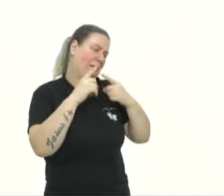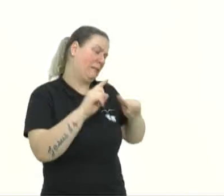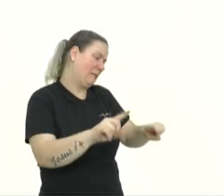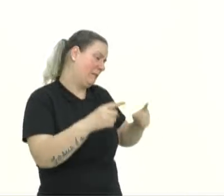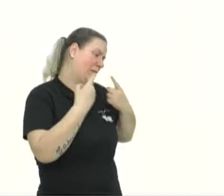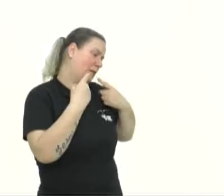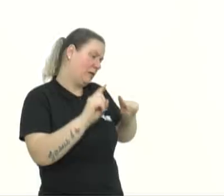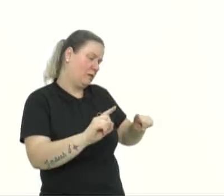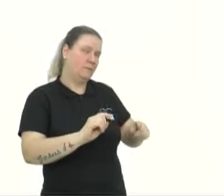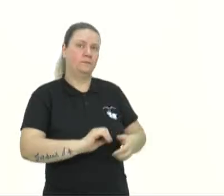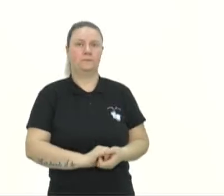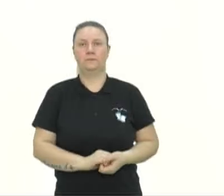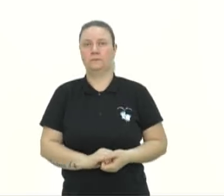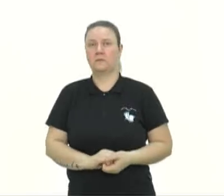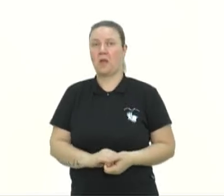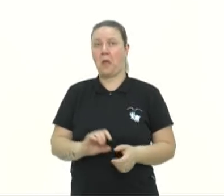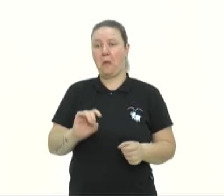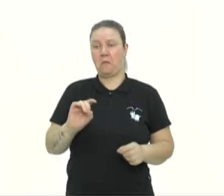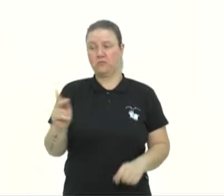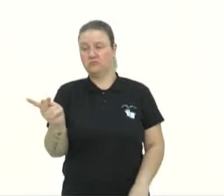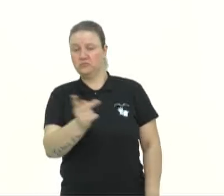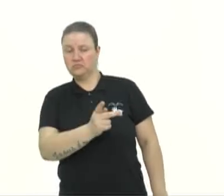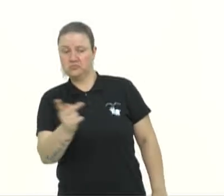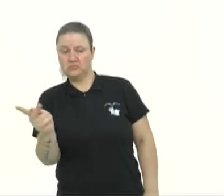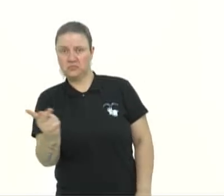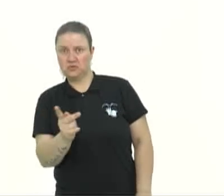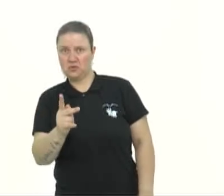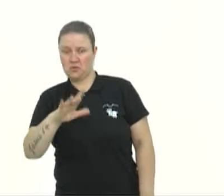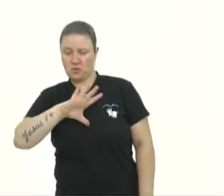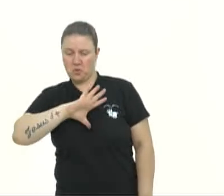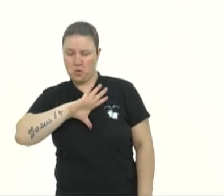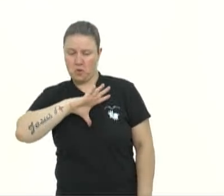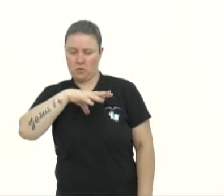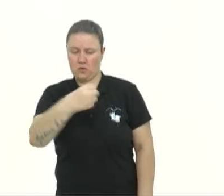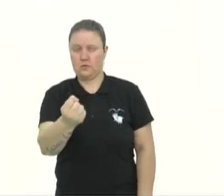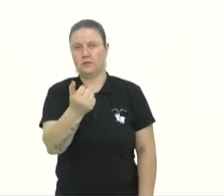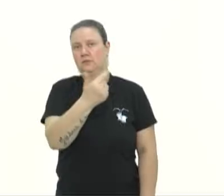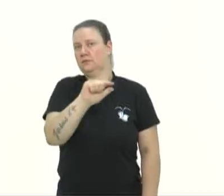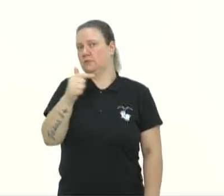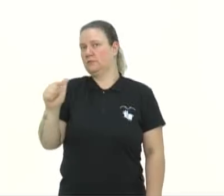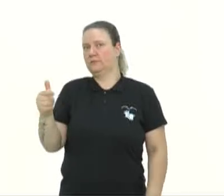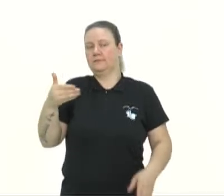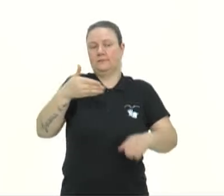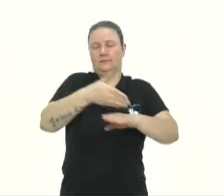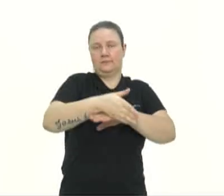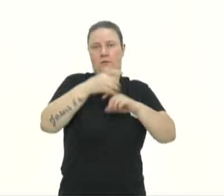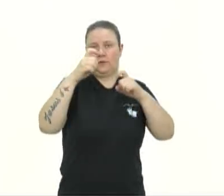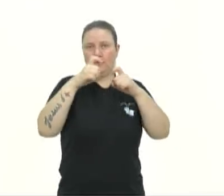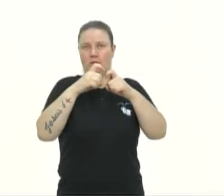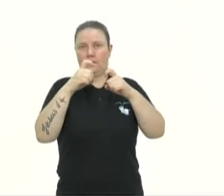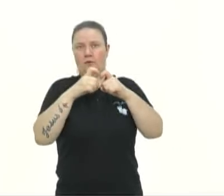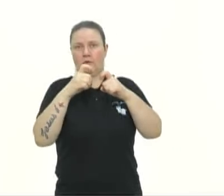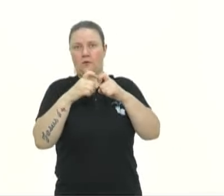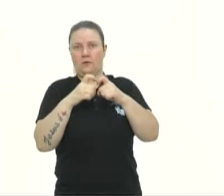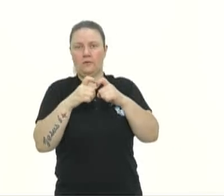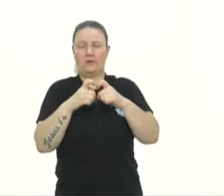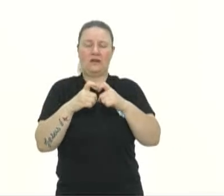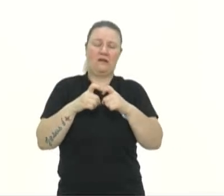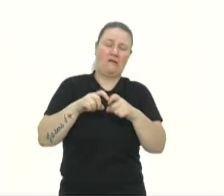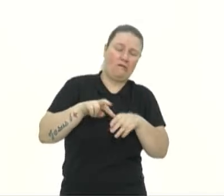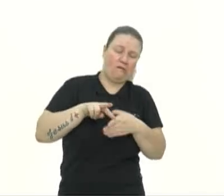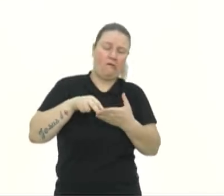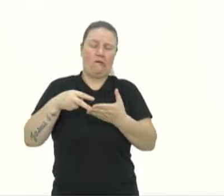danada. Só que nenhum deles tinha coragem de ir ao médico. Ficavam